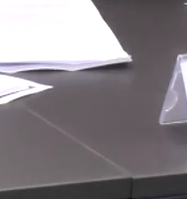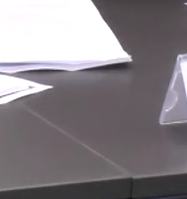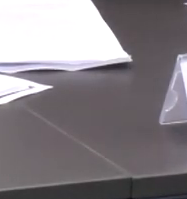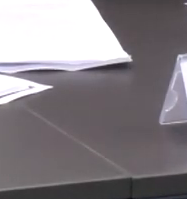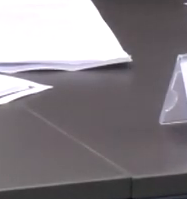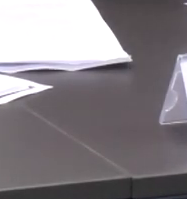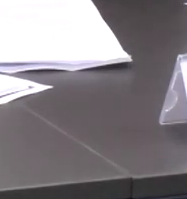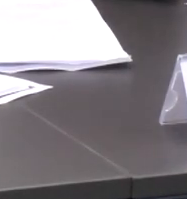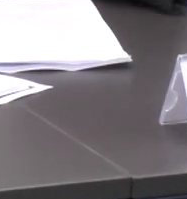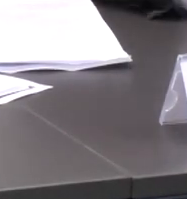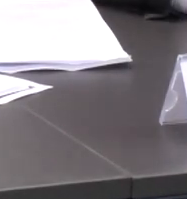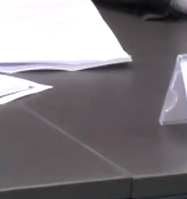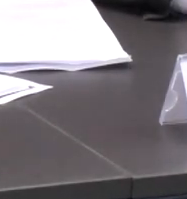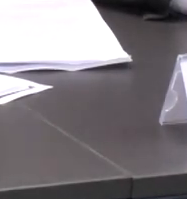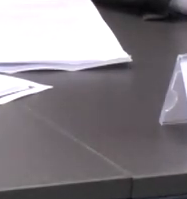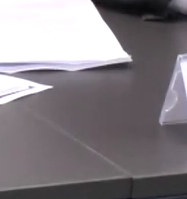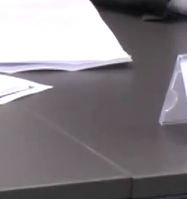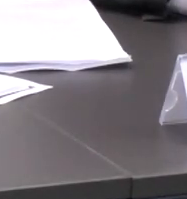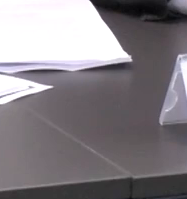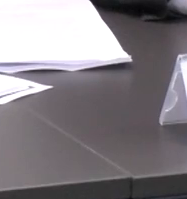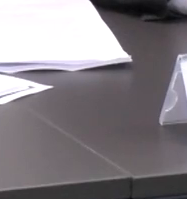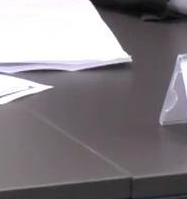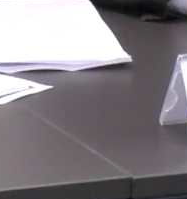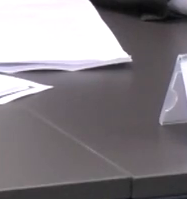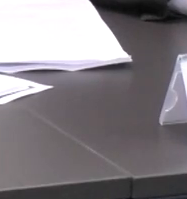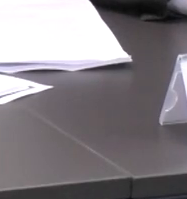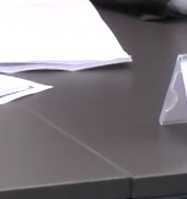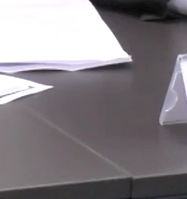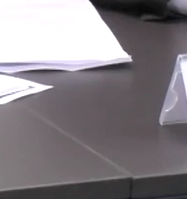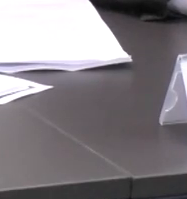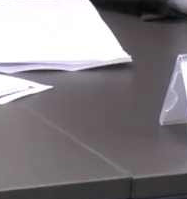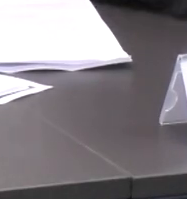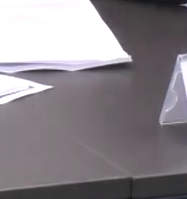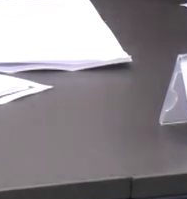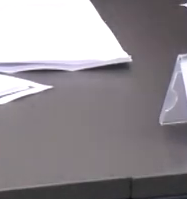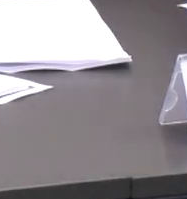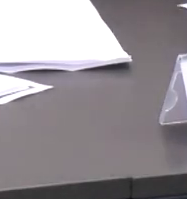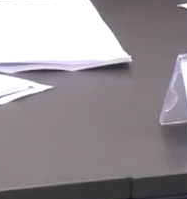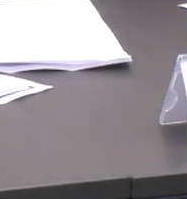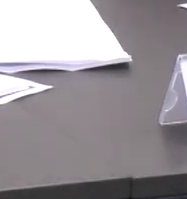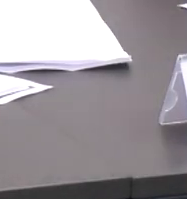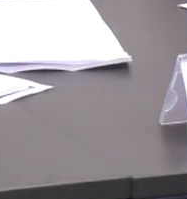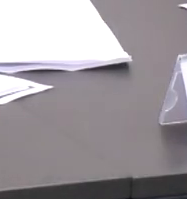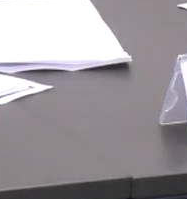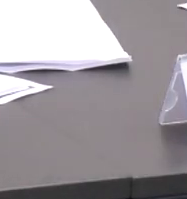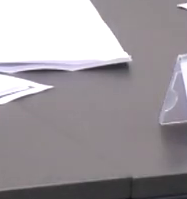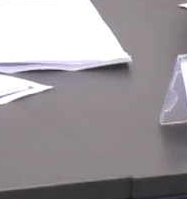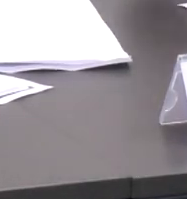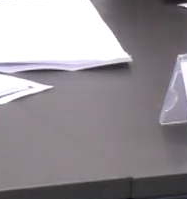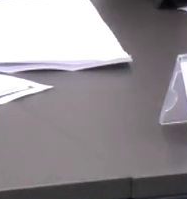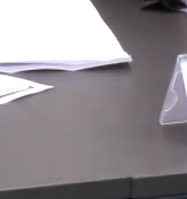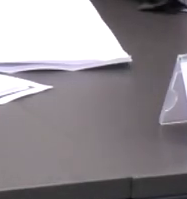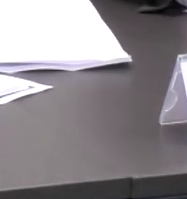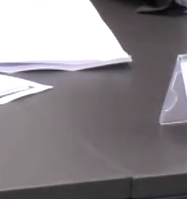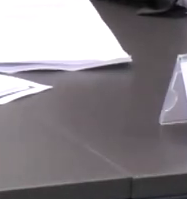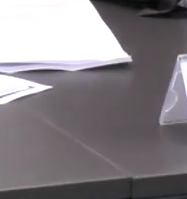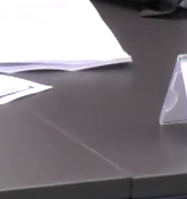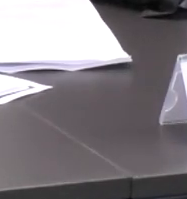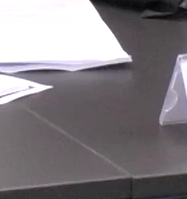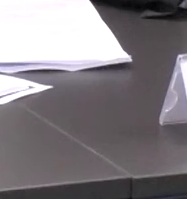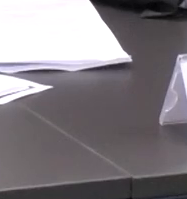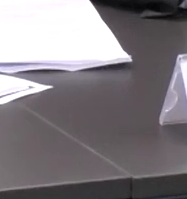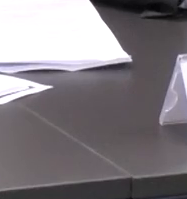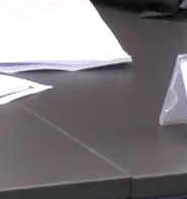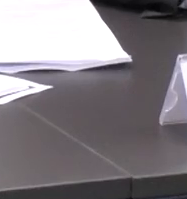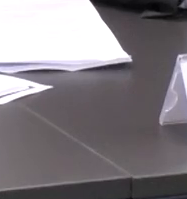absurdo que aquele Deputado fez é um absurdo que ele fez é um absurdo